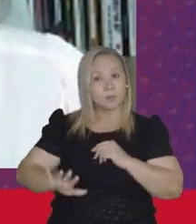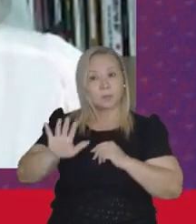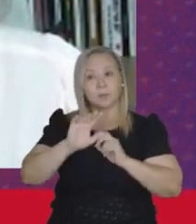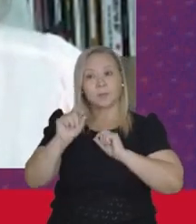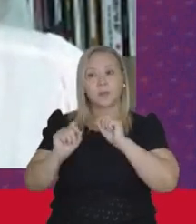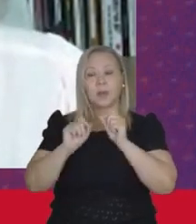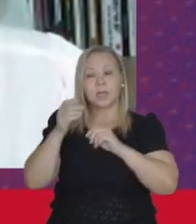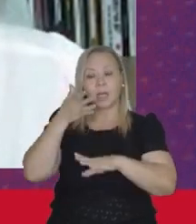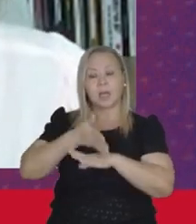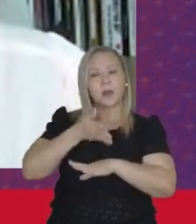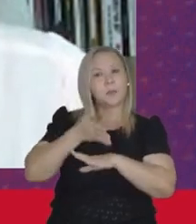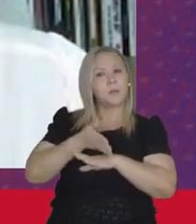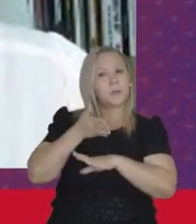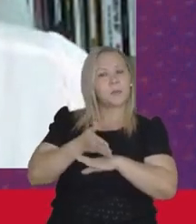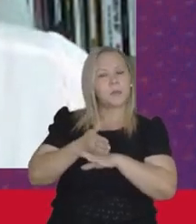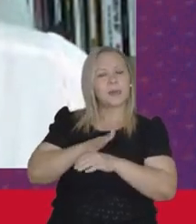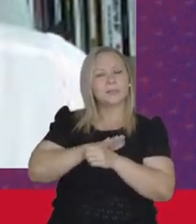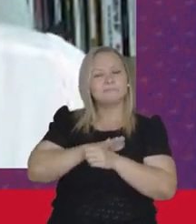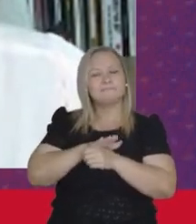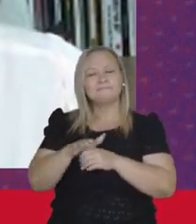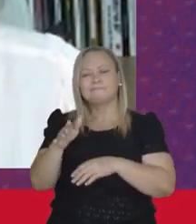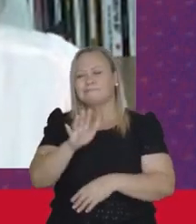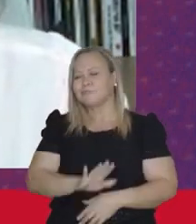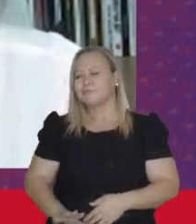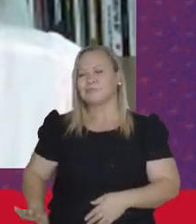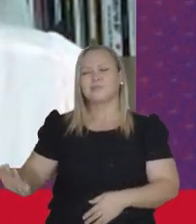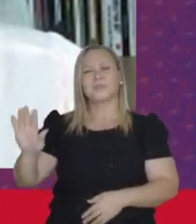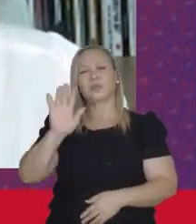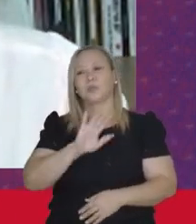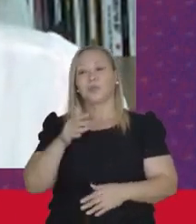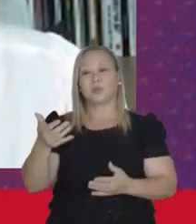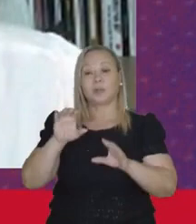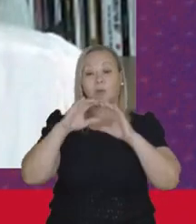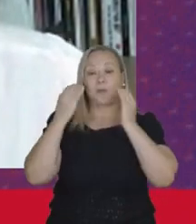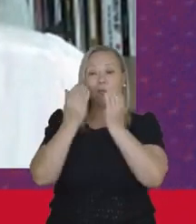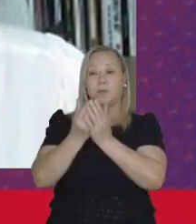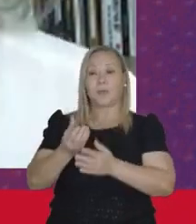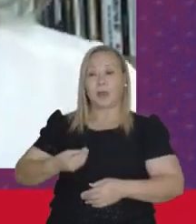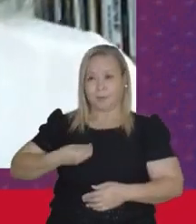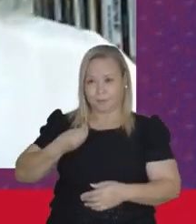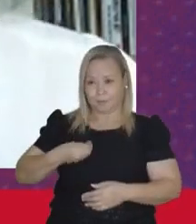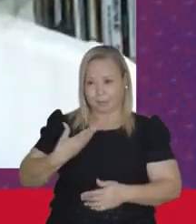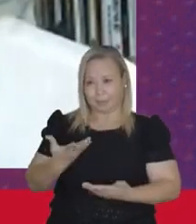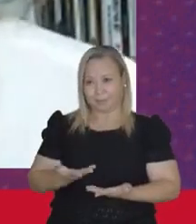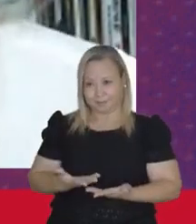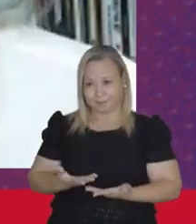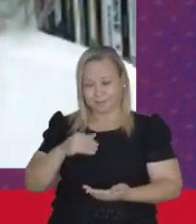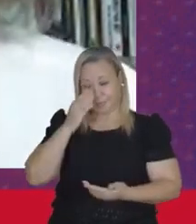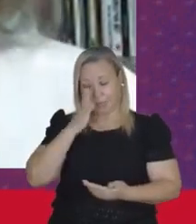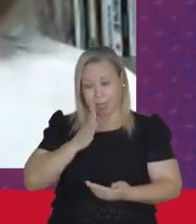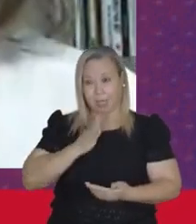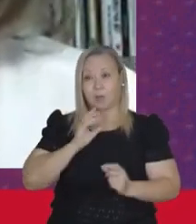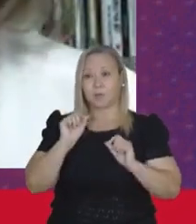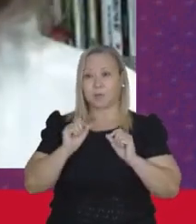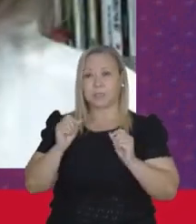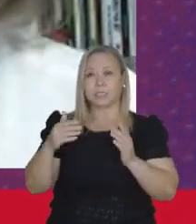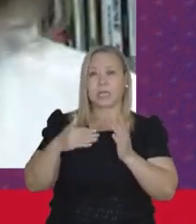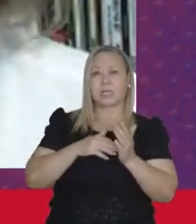que participem plenamente de todos os espaços da comunidade em que vivem. No Brasil,